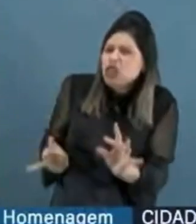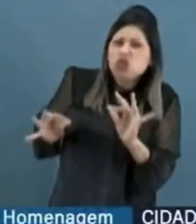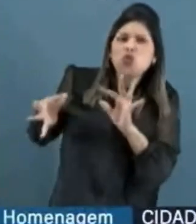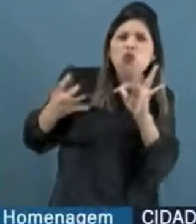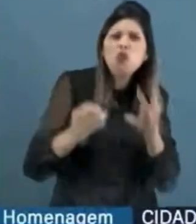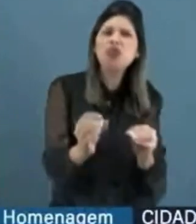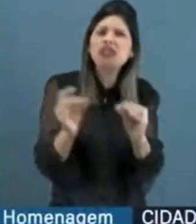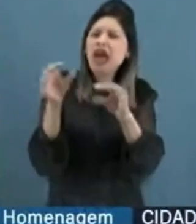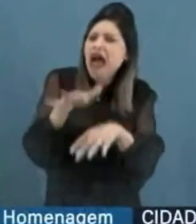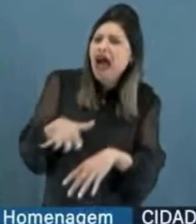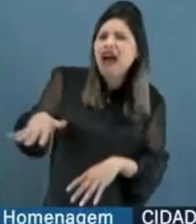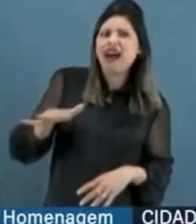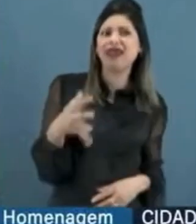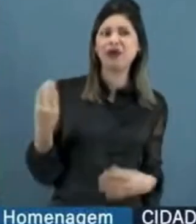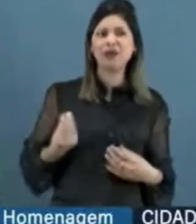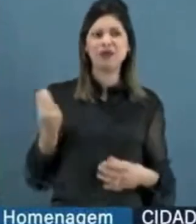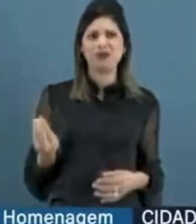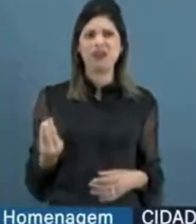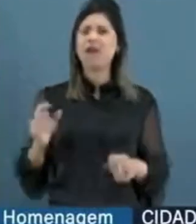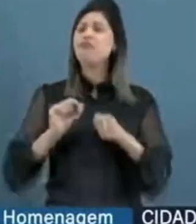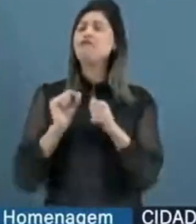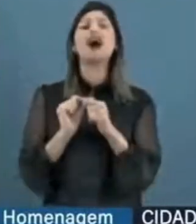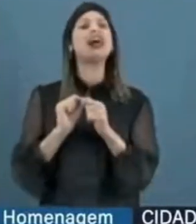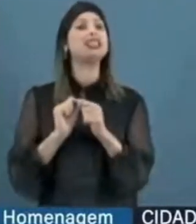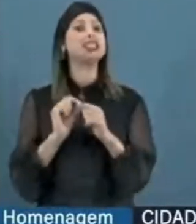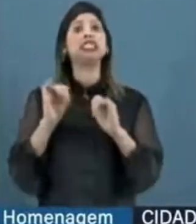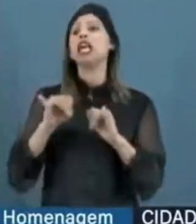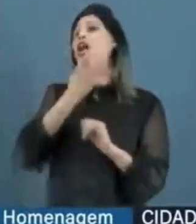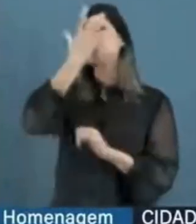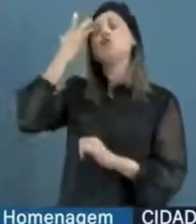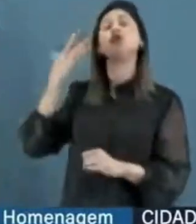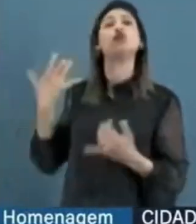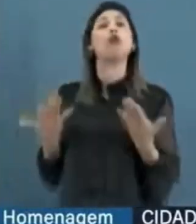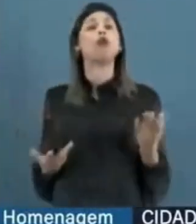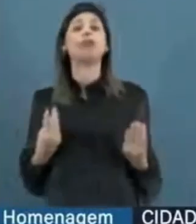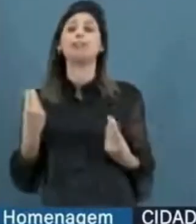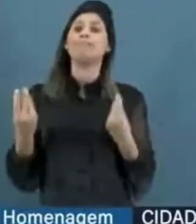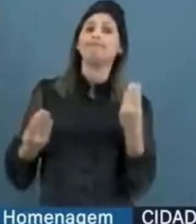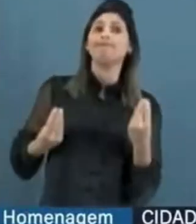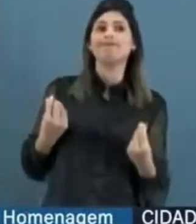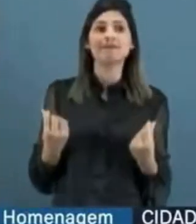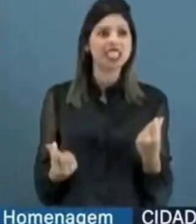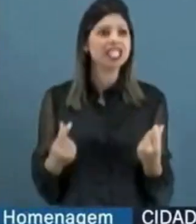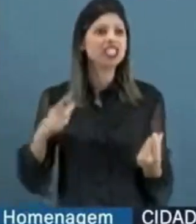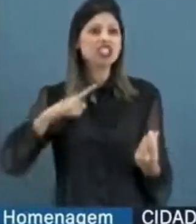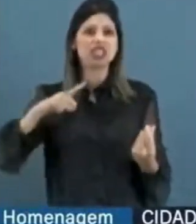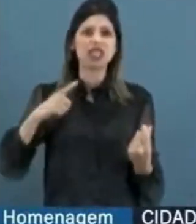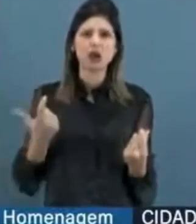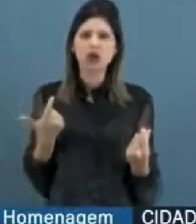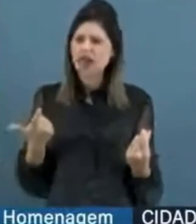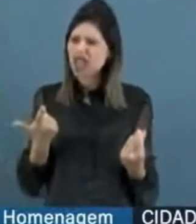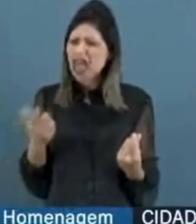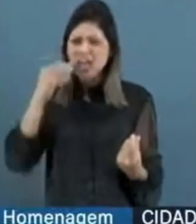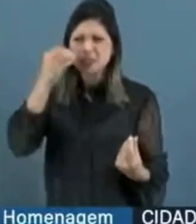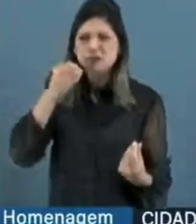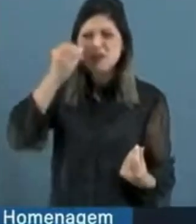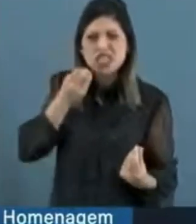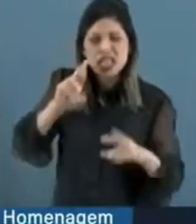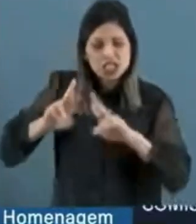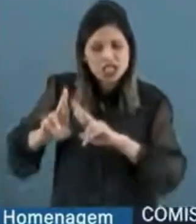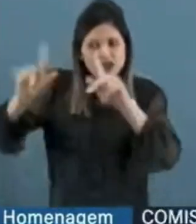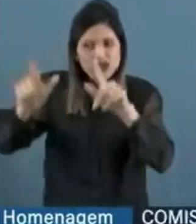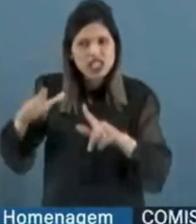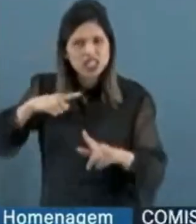comum que faz com que as pessoas saiam da realidade, tirem os pés do chão e comecem a se